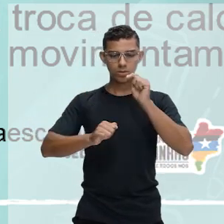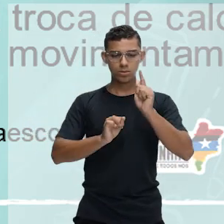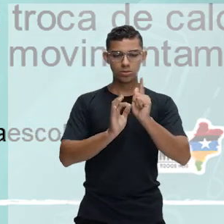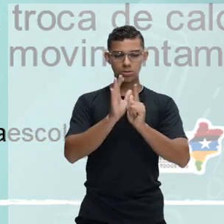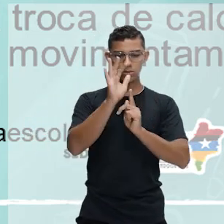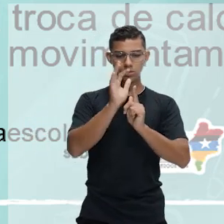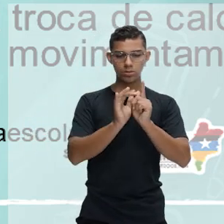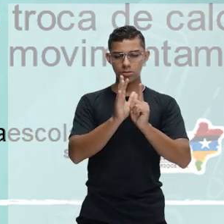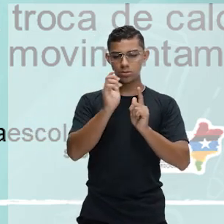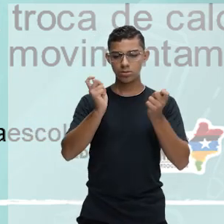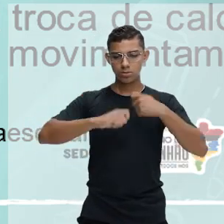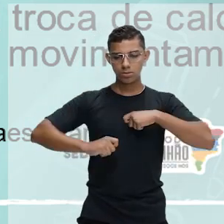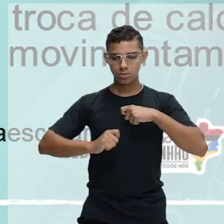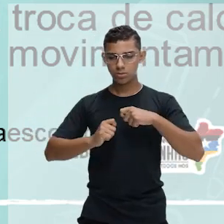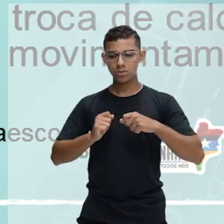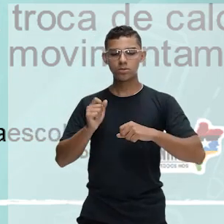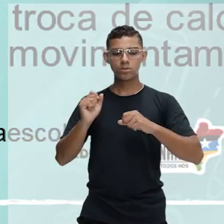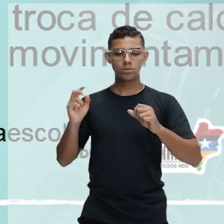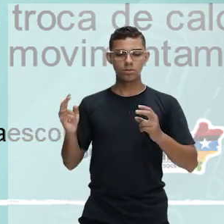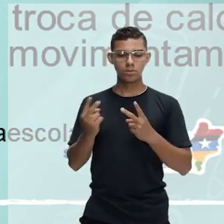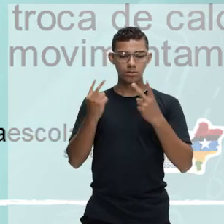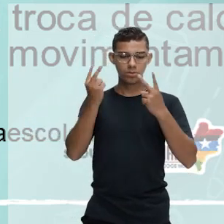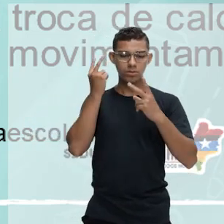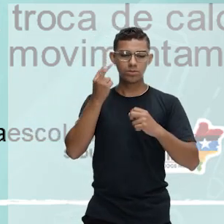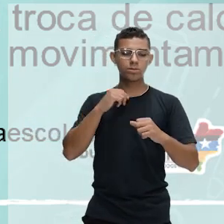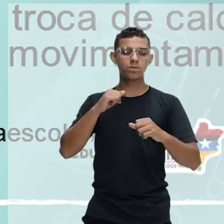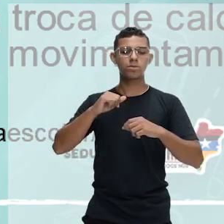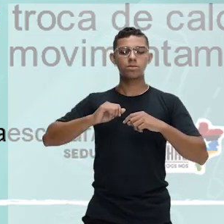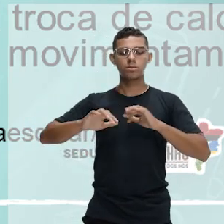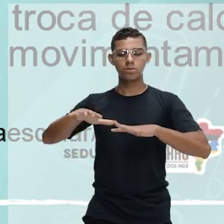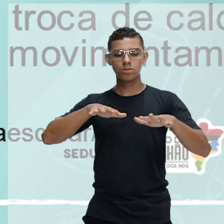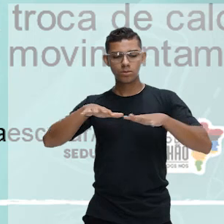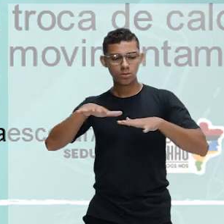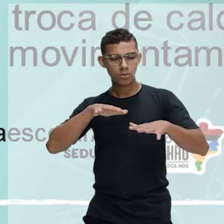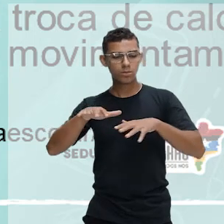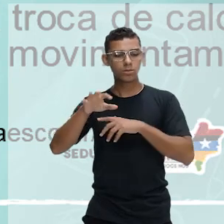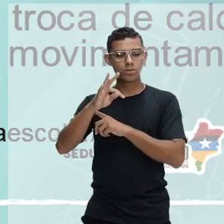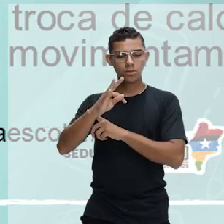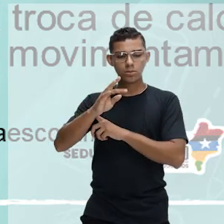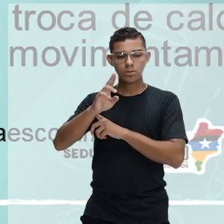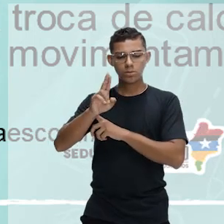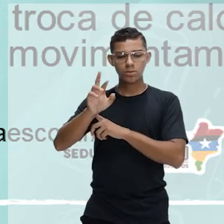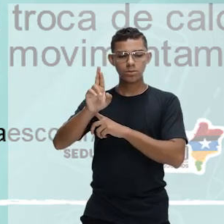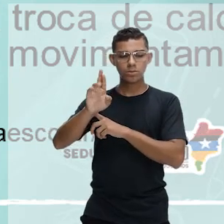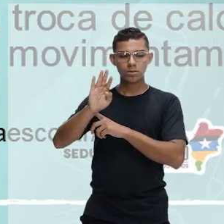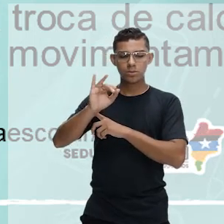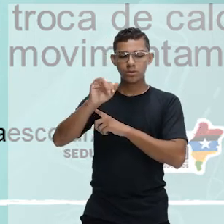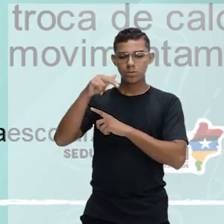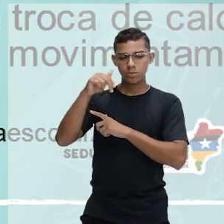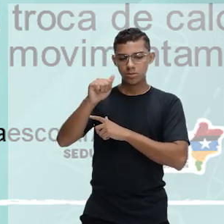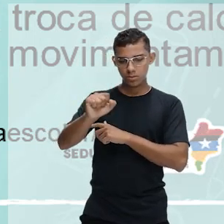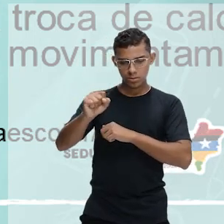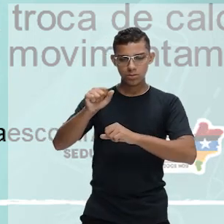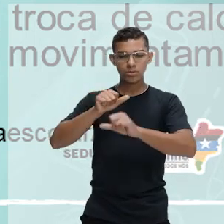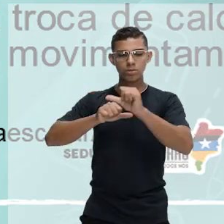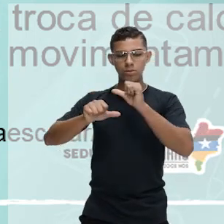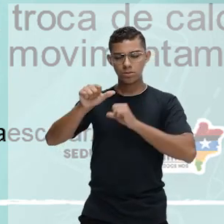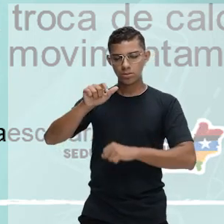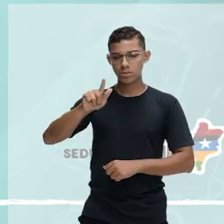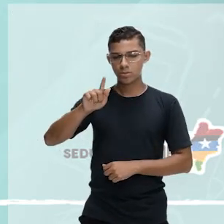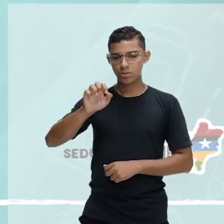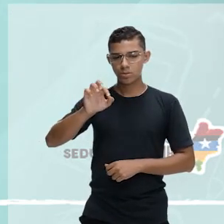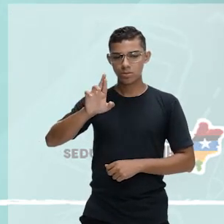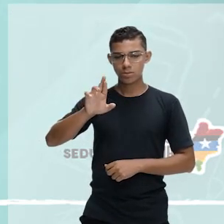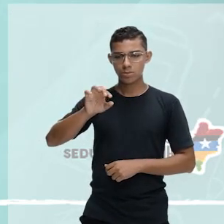e movimentam as turbinas, que, por sua vez, aciona um gerador elétrico.